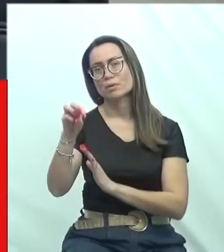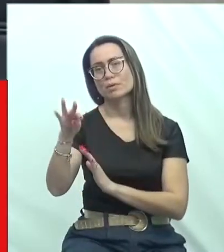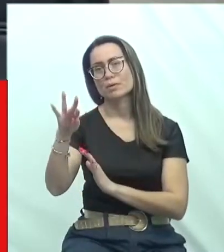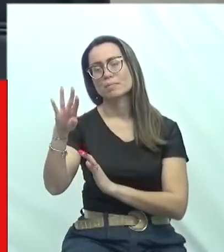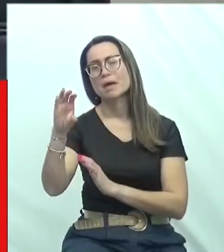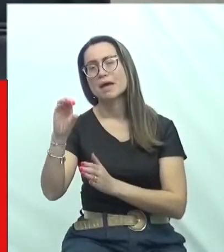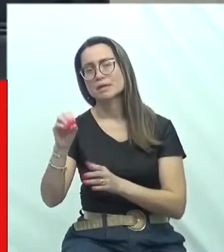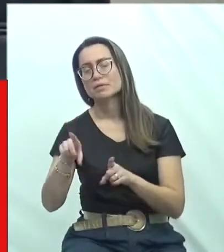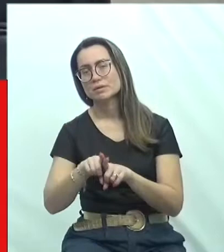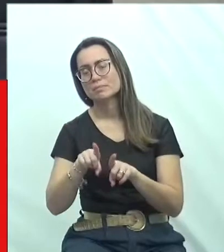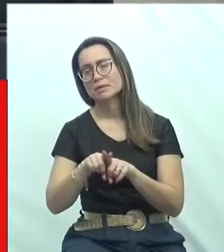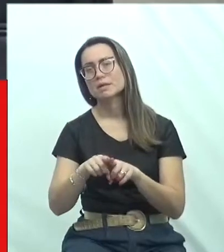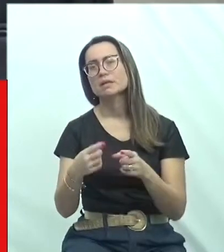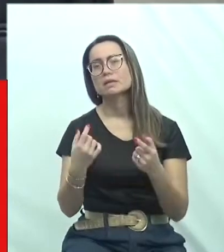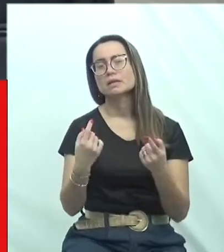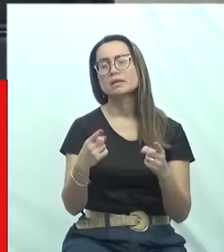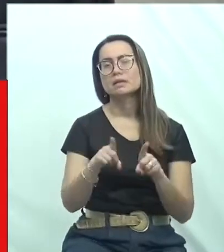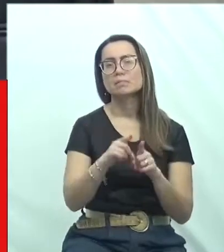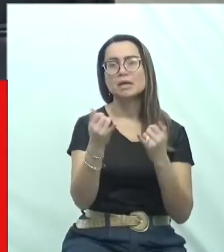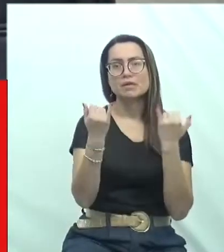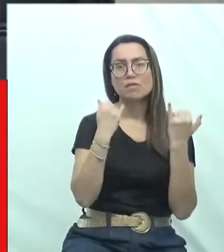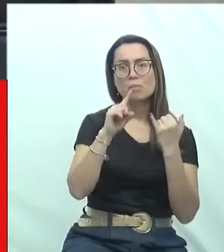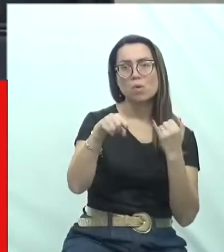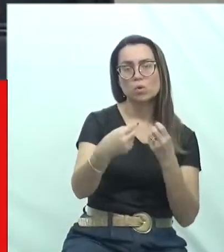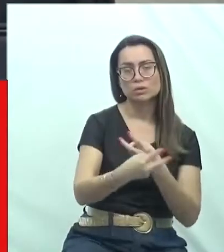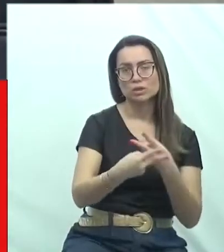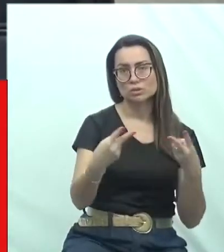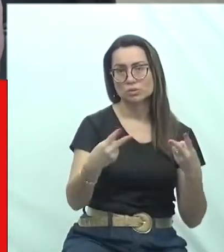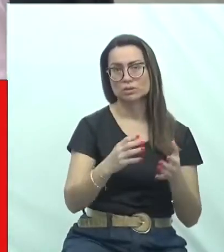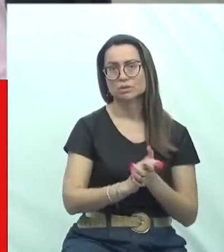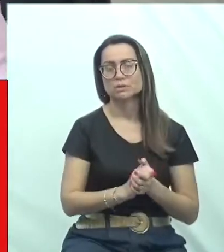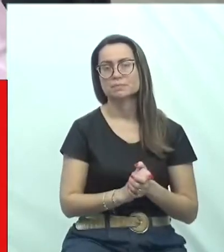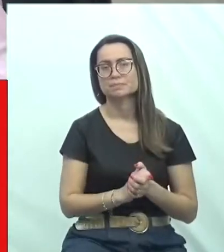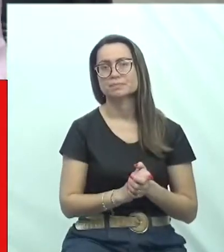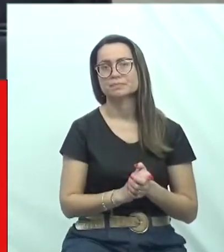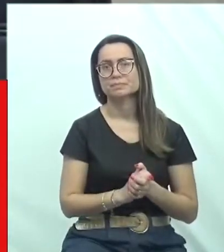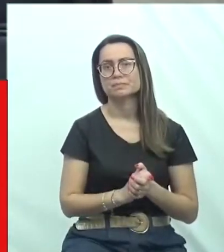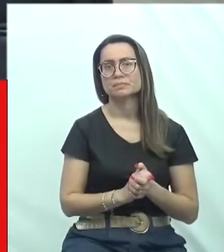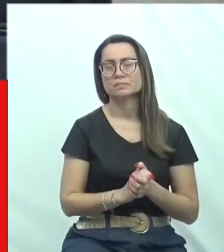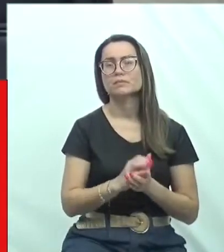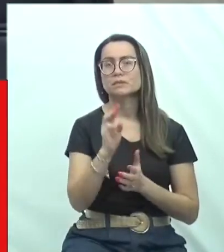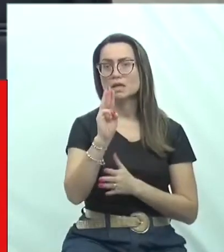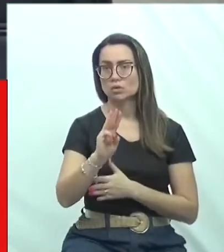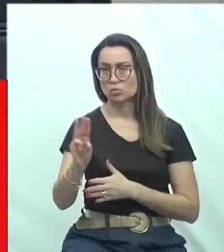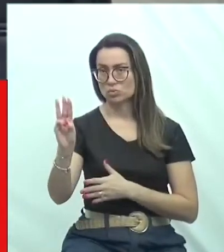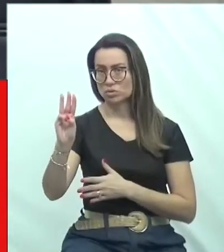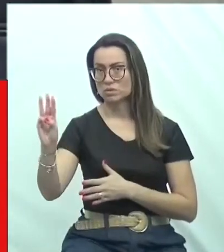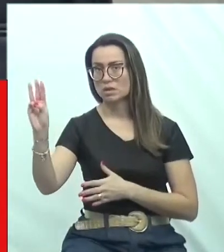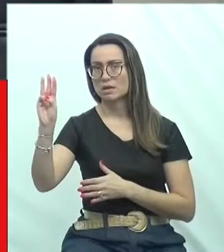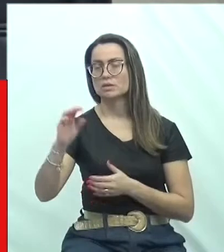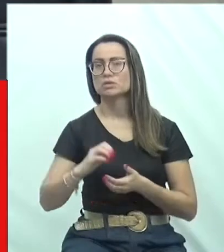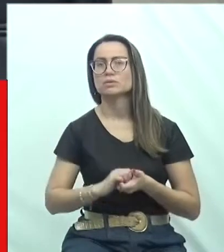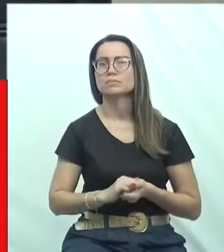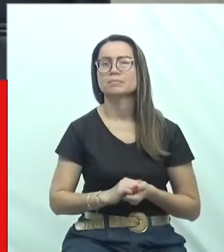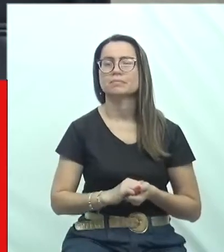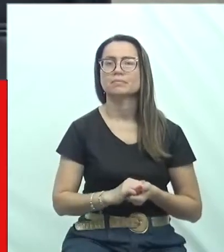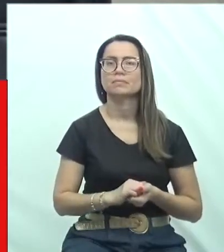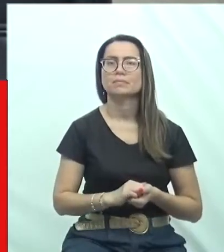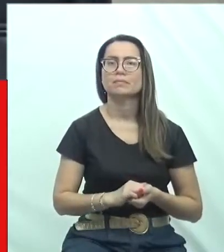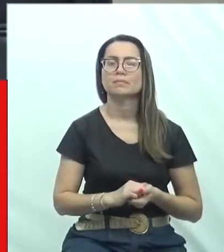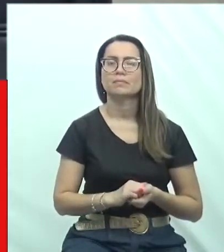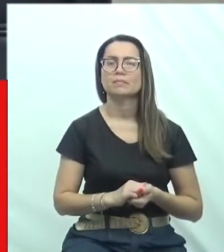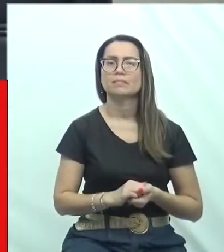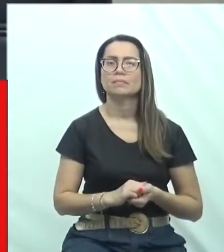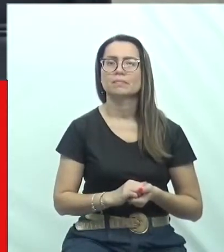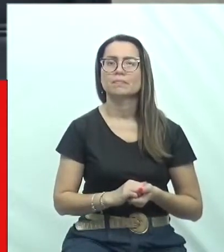outras colocações, que diz, colocação número 2, que está no site do Inmetro do Governo Federal, que não